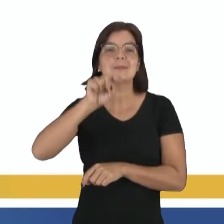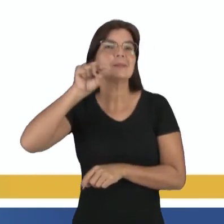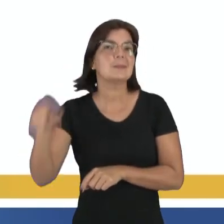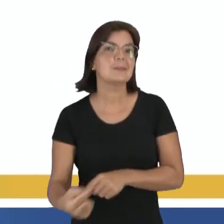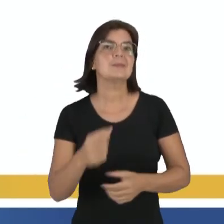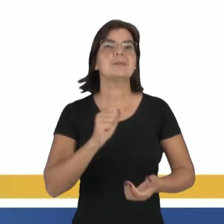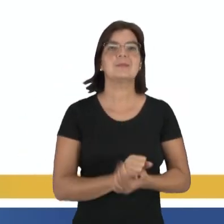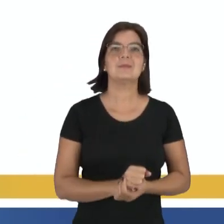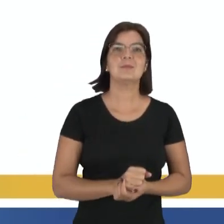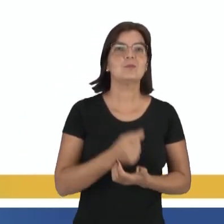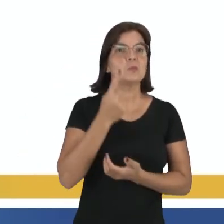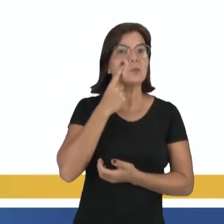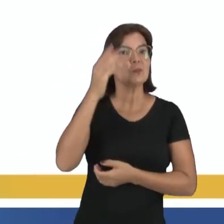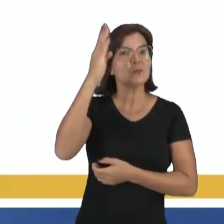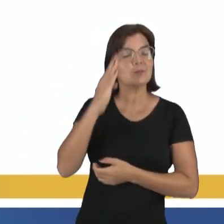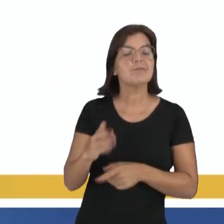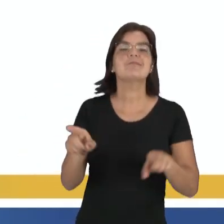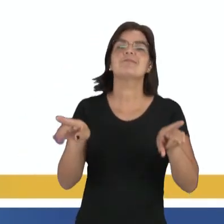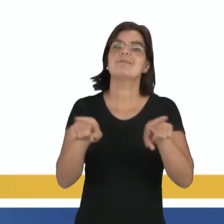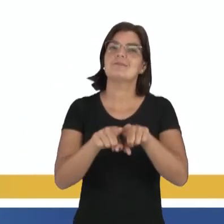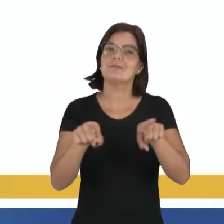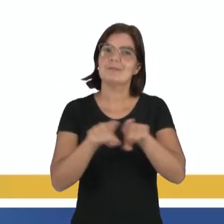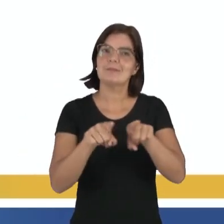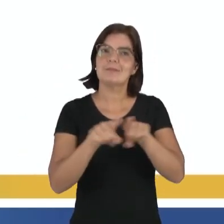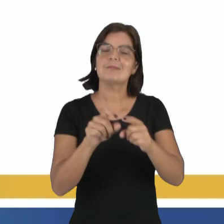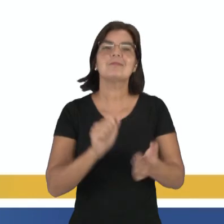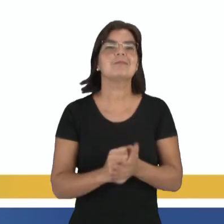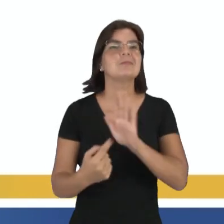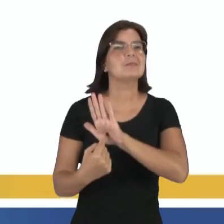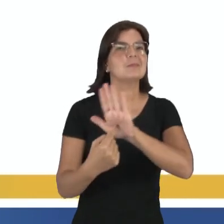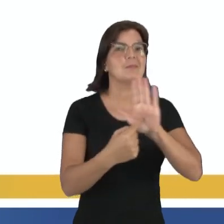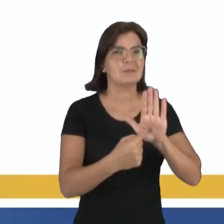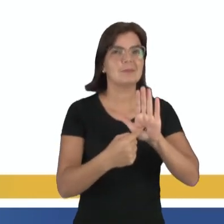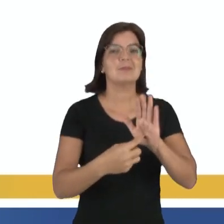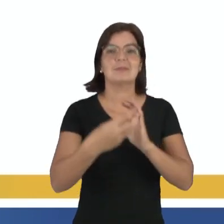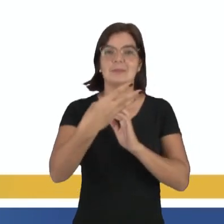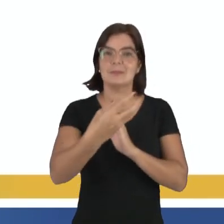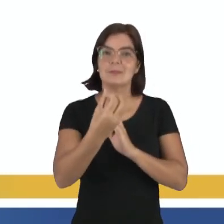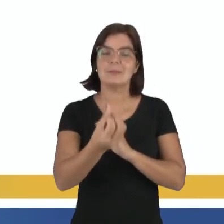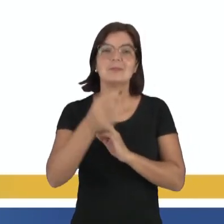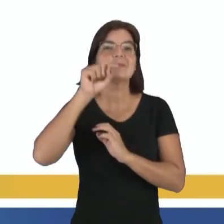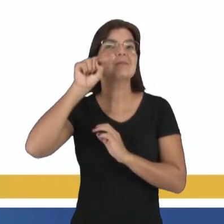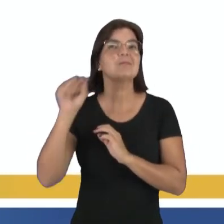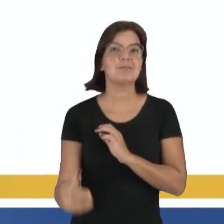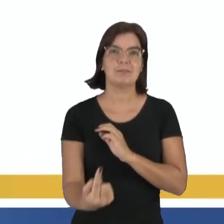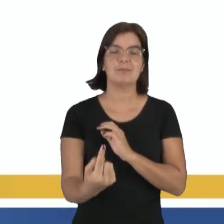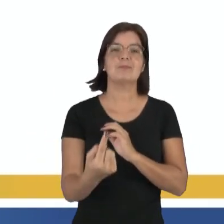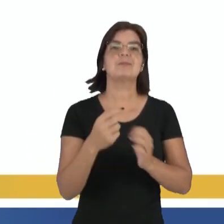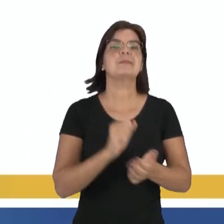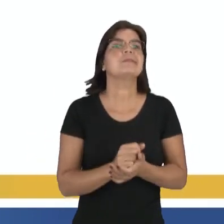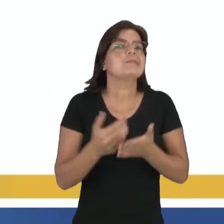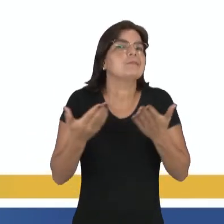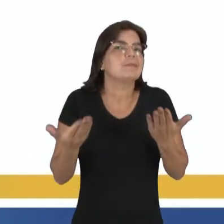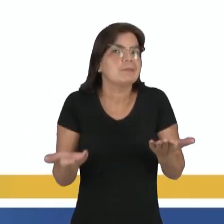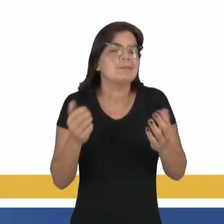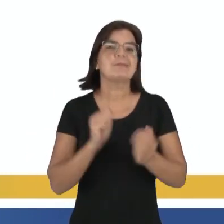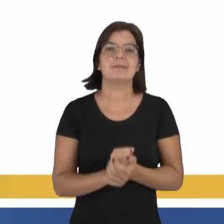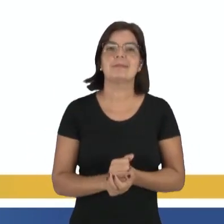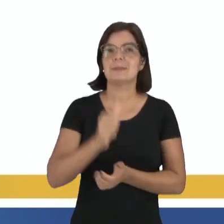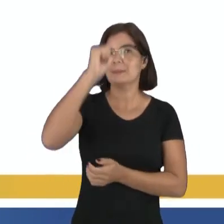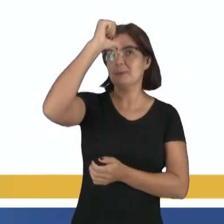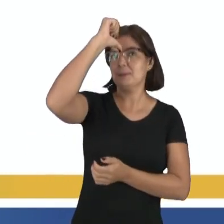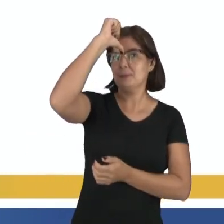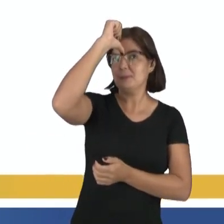mil toneladas. E olha aí o Brasil também nessa figura, está aparecendo na fita aí, 36 mil. E aí, a